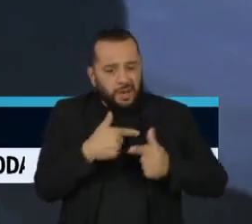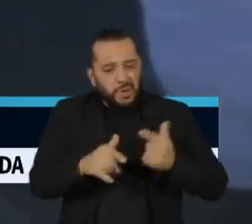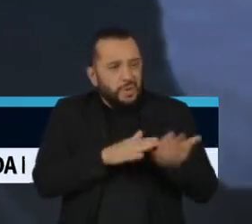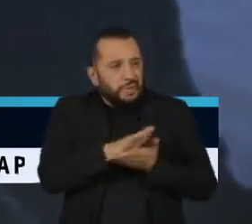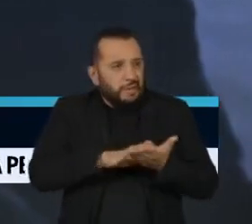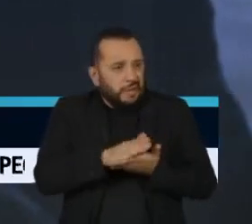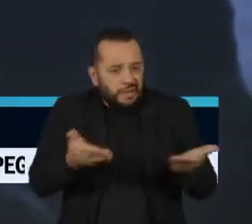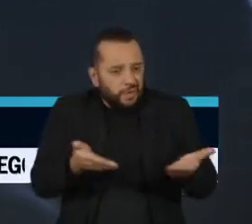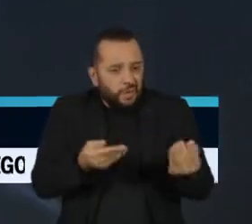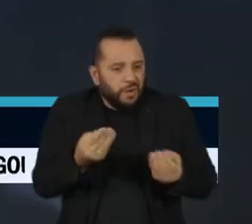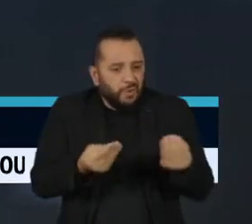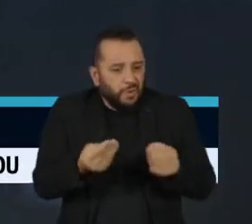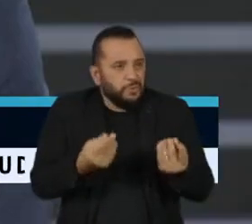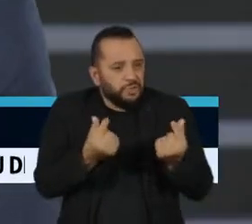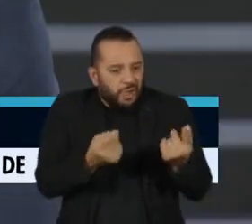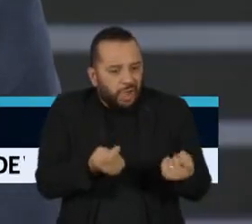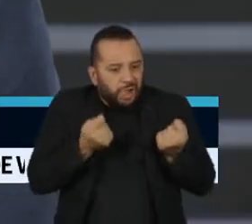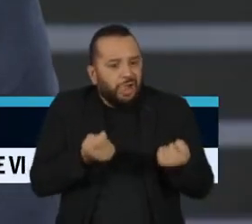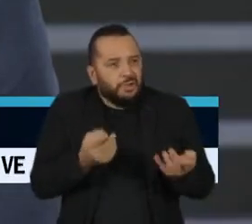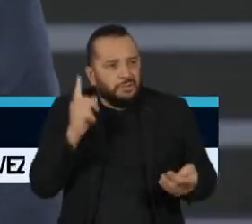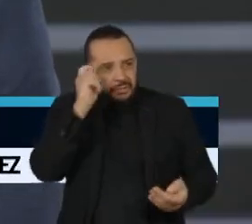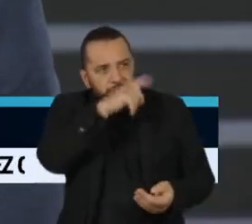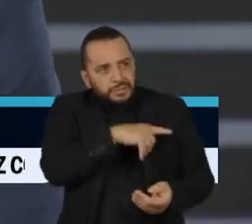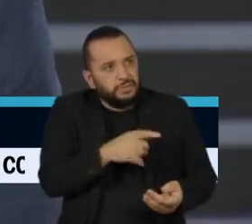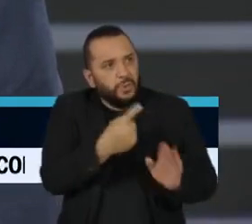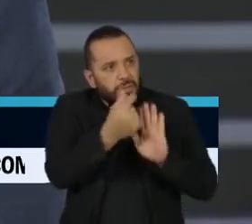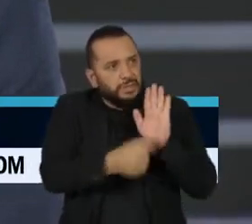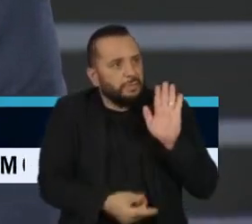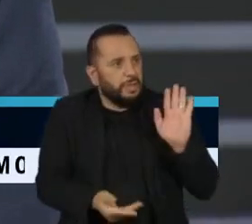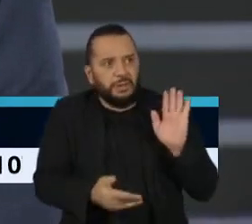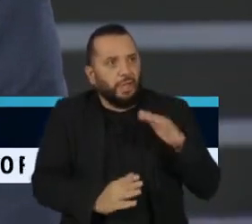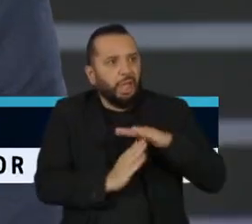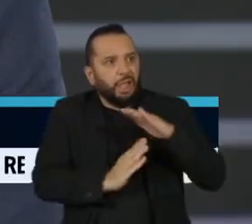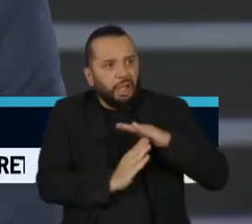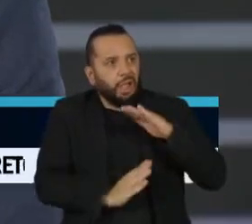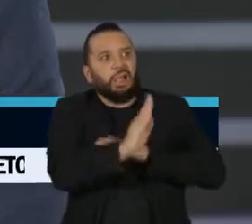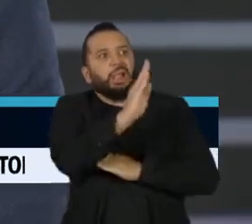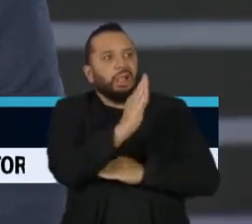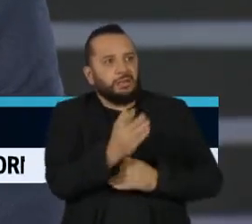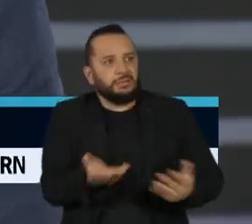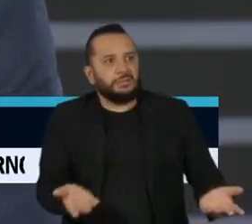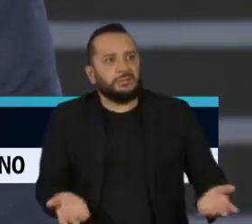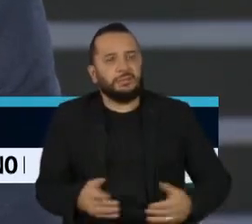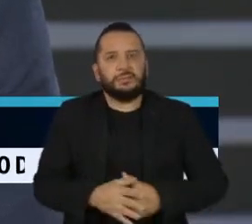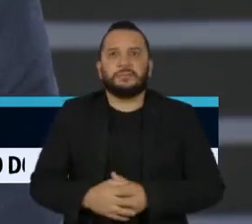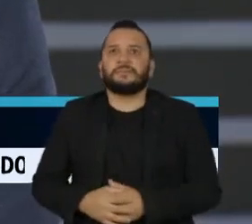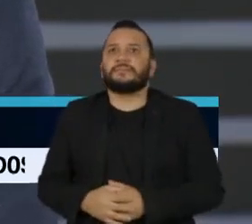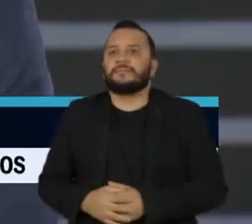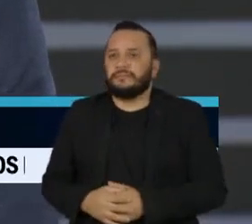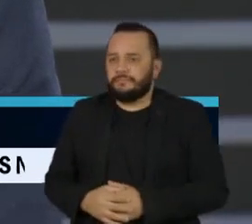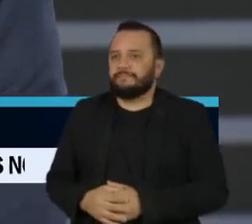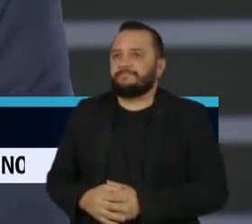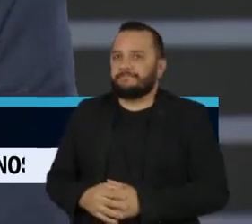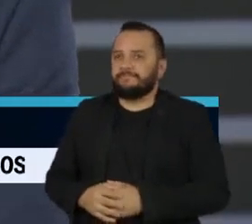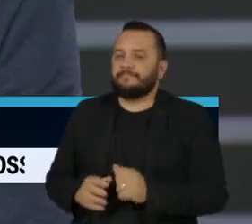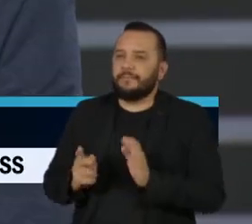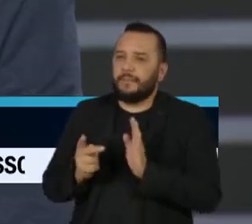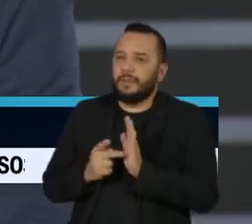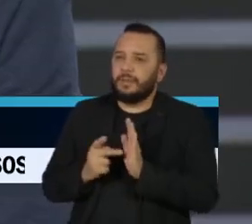tentar encontrar espaço no orçamento, não é isso? É verdade. Quer dizer, na verdade, o